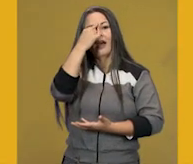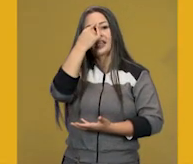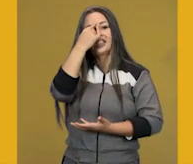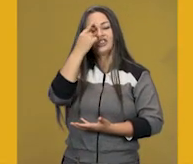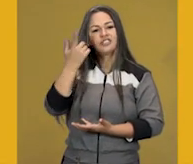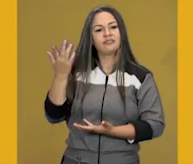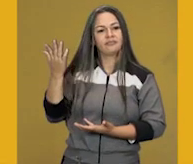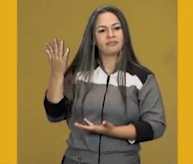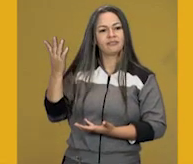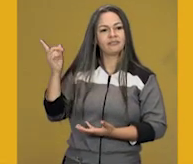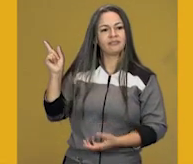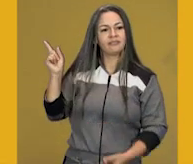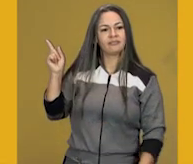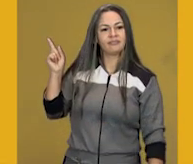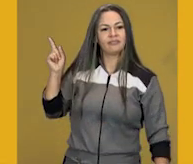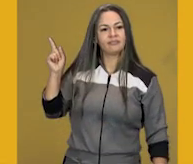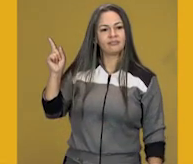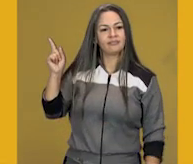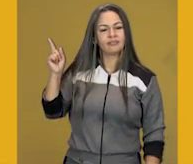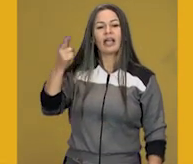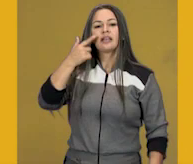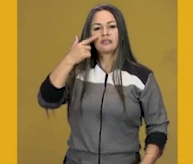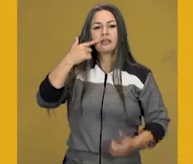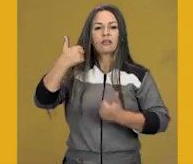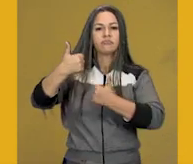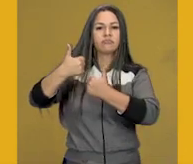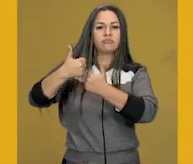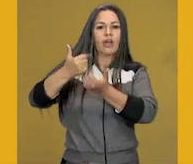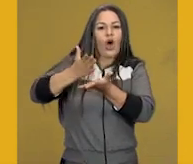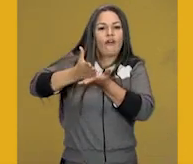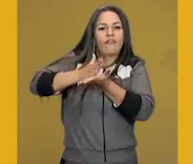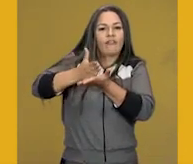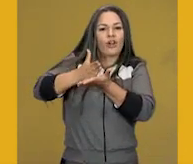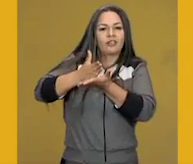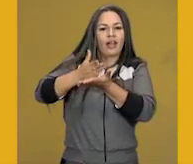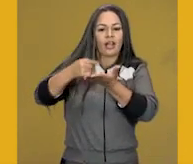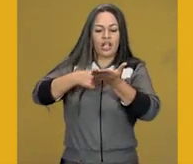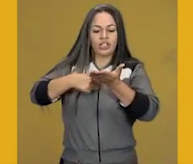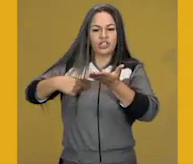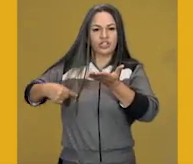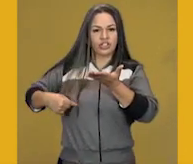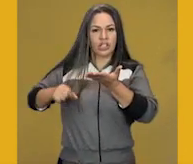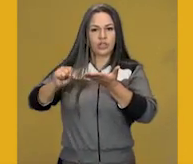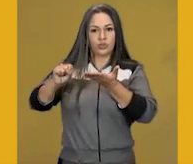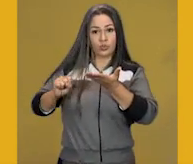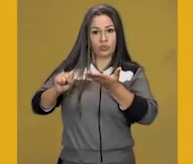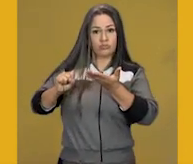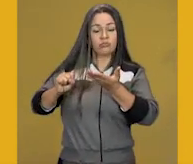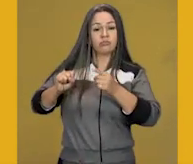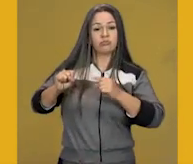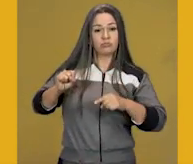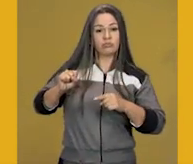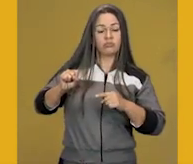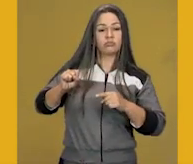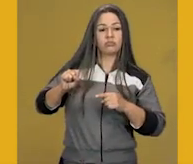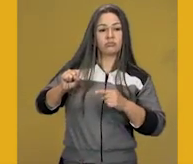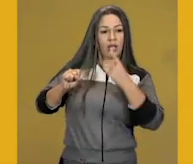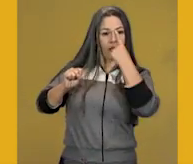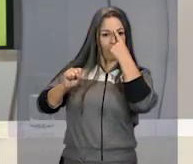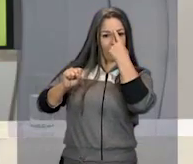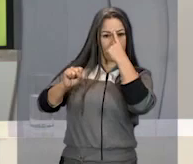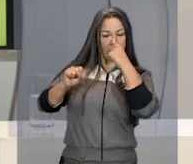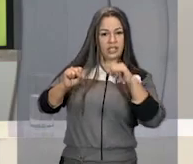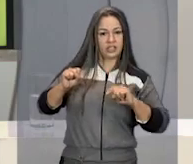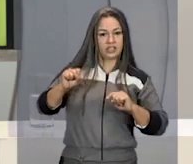que estou tracejando aqui, está do ladinho da China, a China está aqui, a sul da China, né? A Índia, ao contrário da China, ela